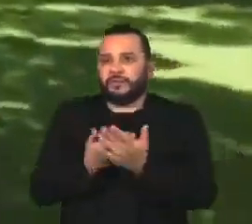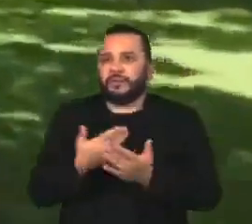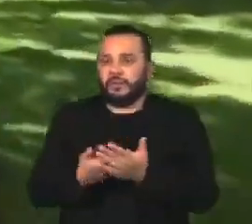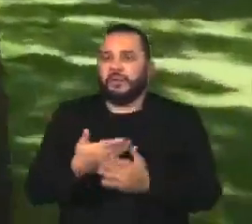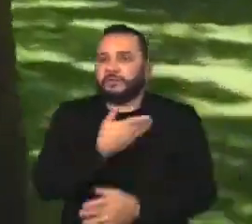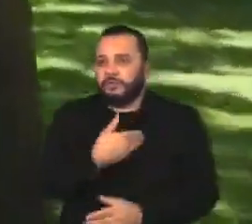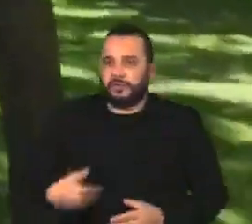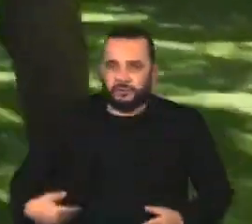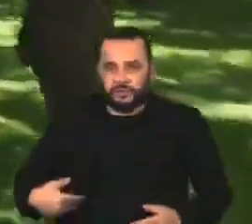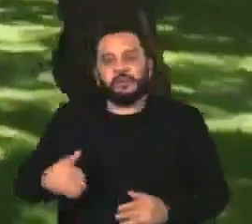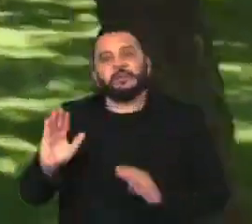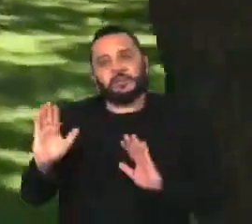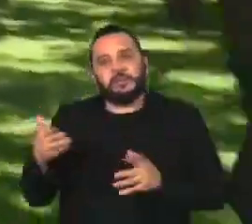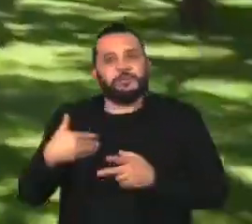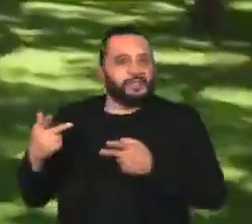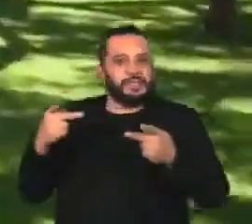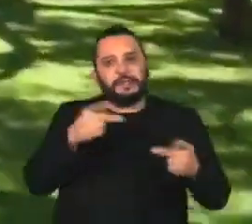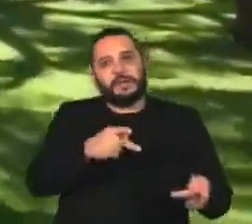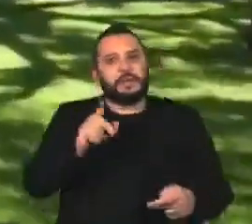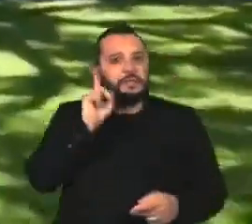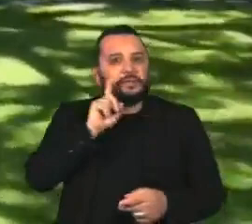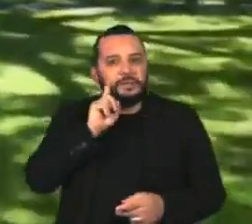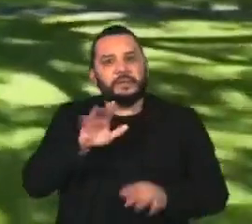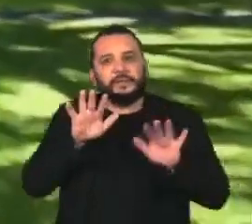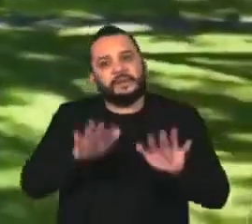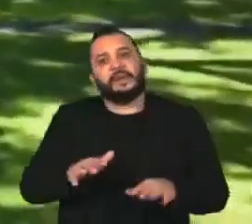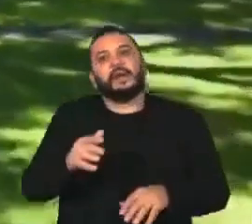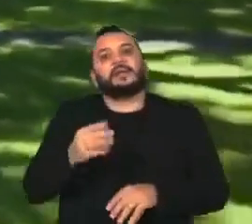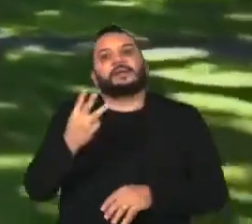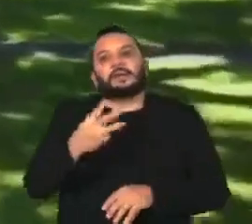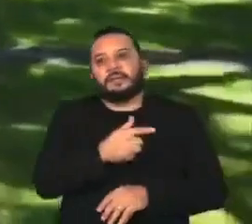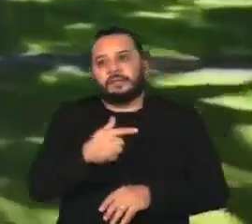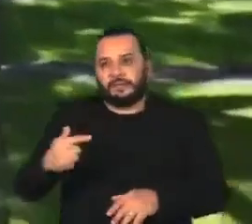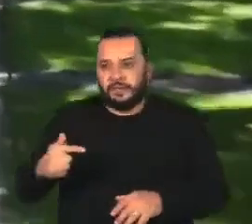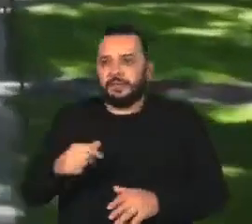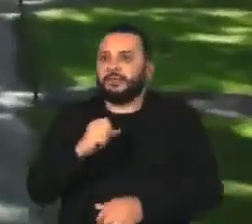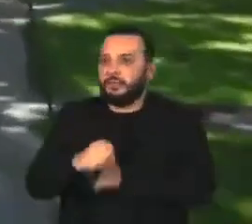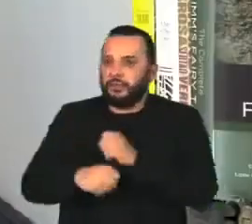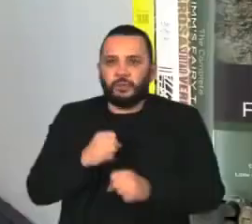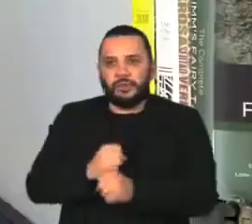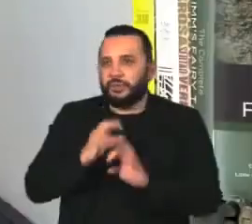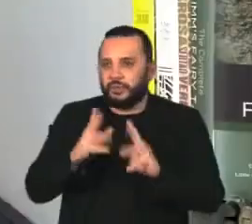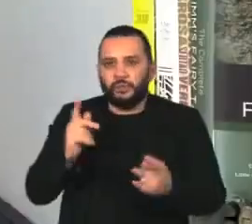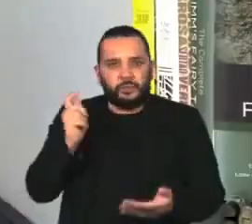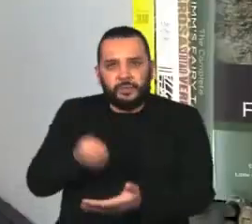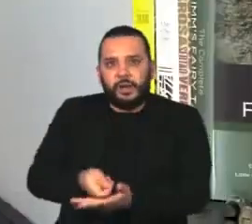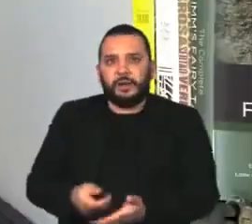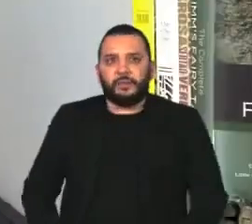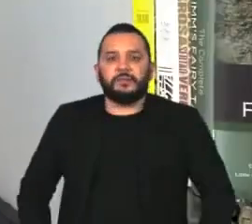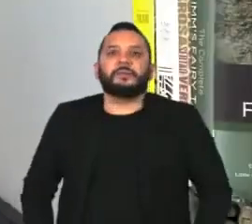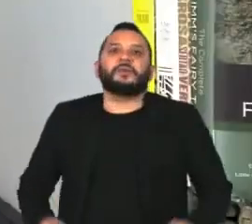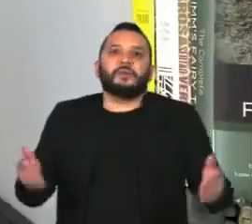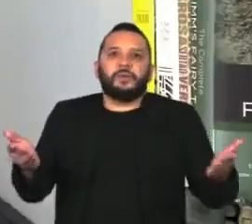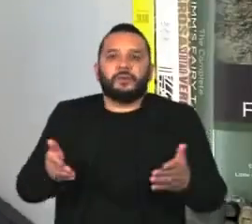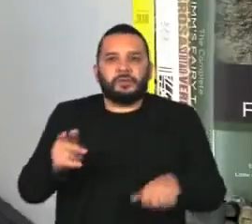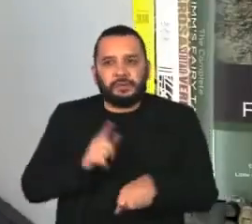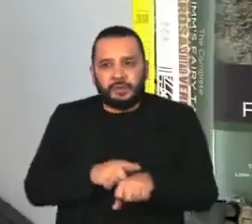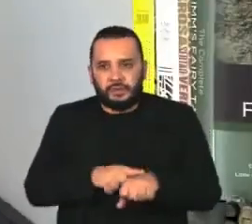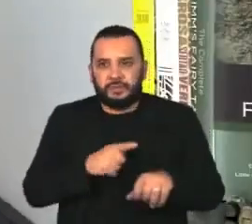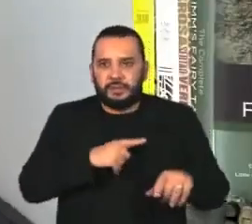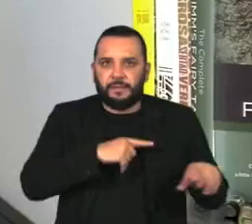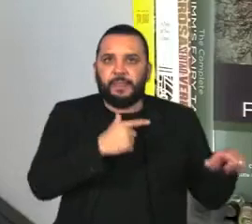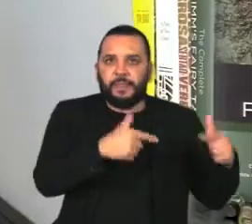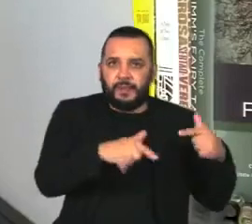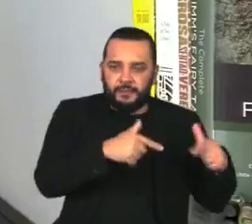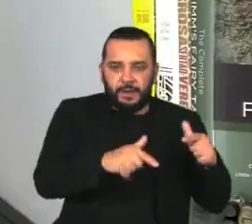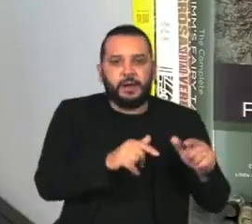públicas para os Estados Unidos para fazer um intercâmbio de 3 semanas, todos os anos, com tudo pago. Hoje, Arthur divide o tempo entre o trabalho